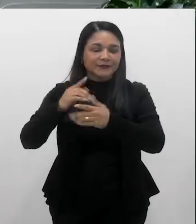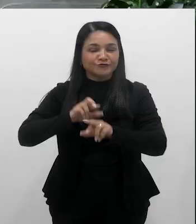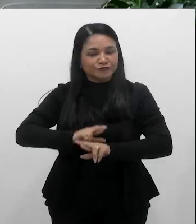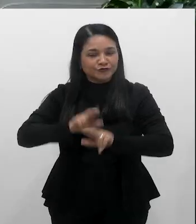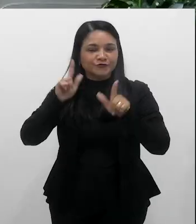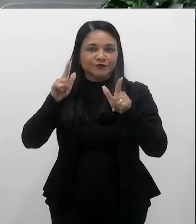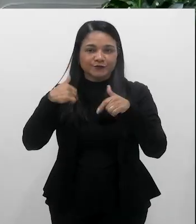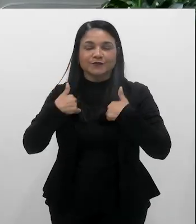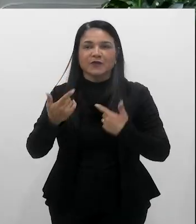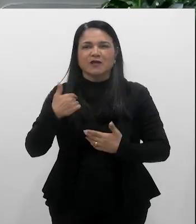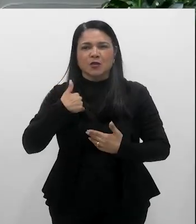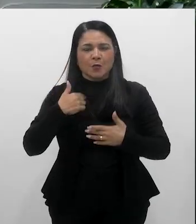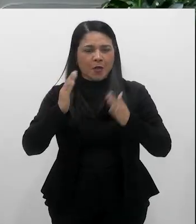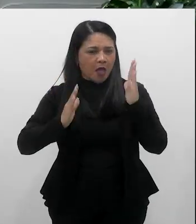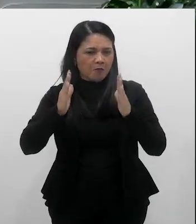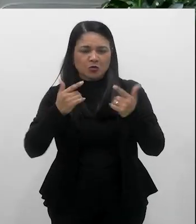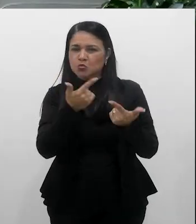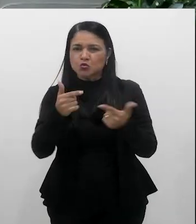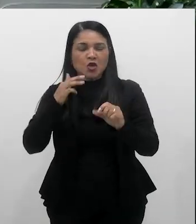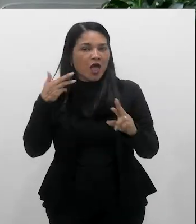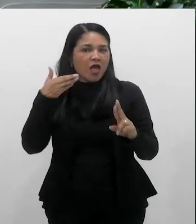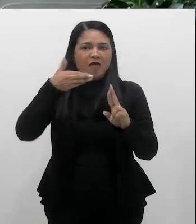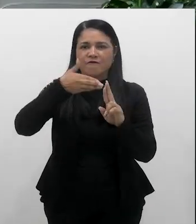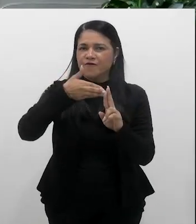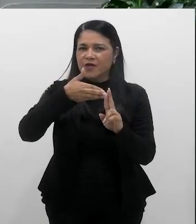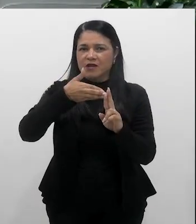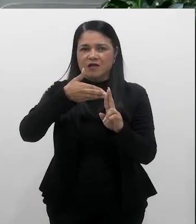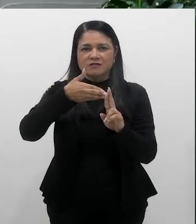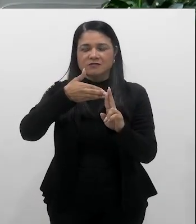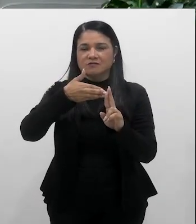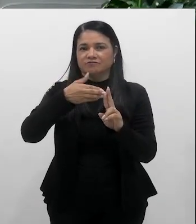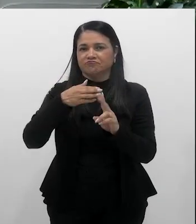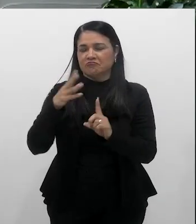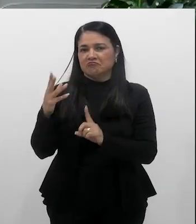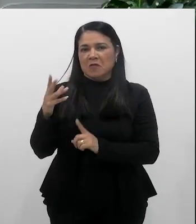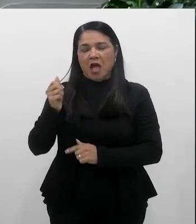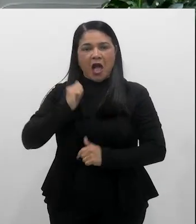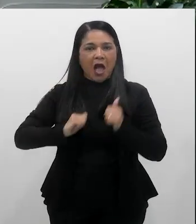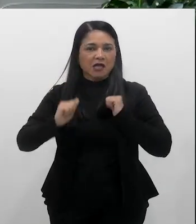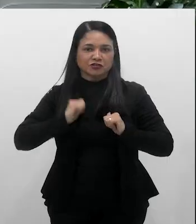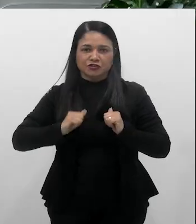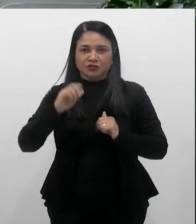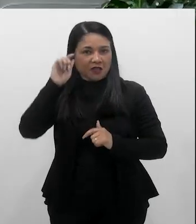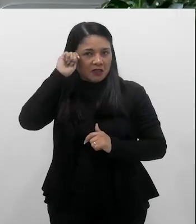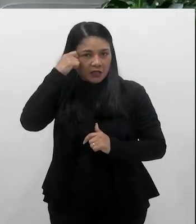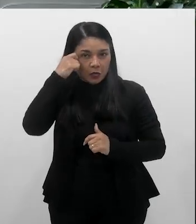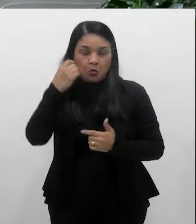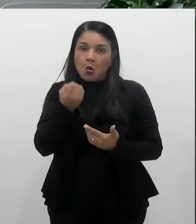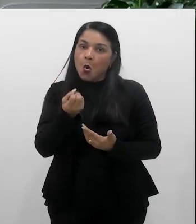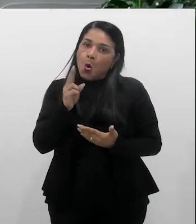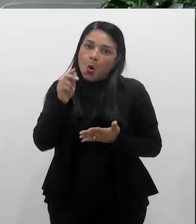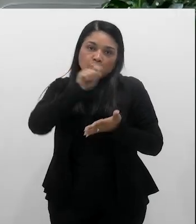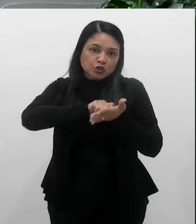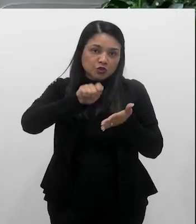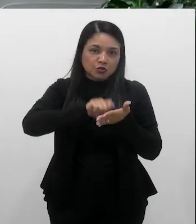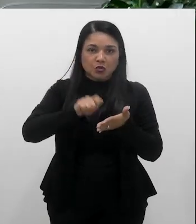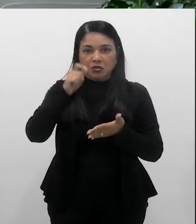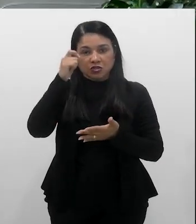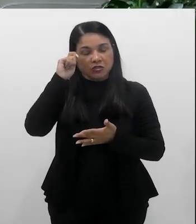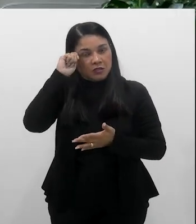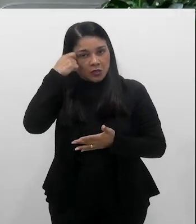que a gente deveria ter, né? Na minha época não tinha referência em relação a artistas negros. Sim, pois é. Parece escritores